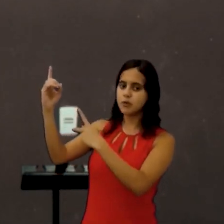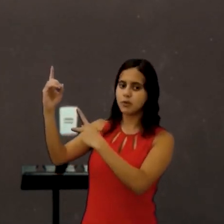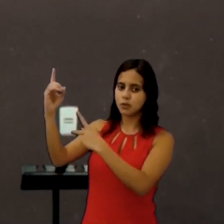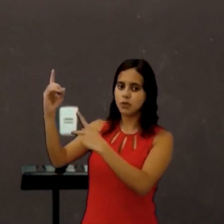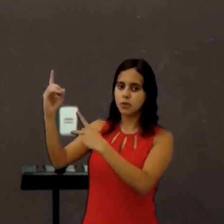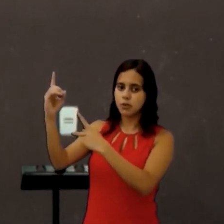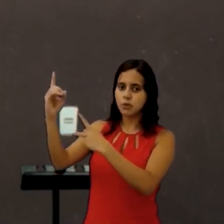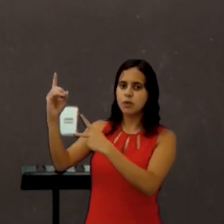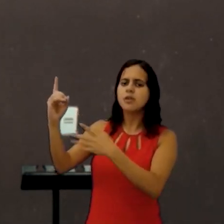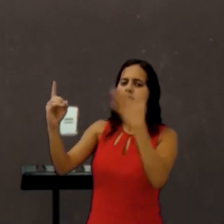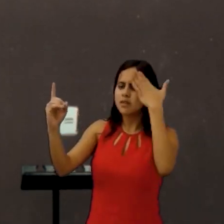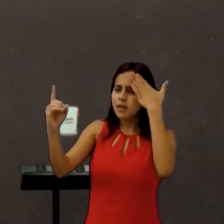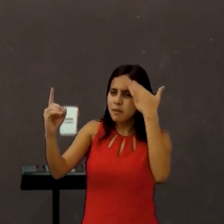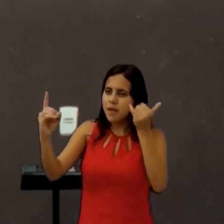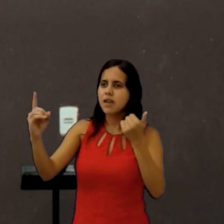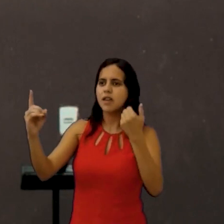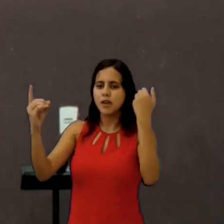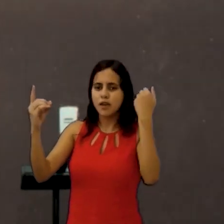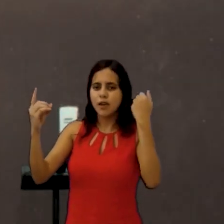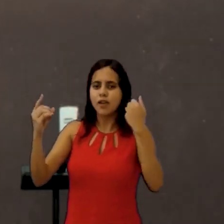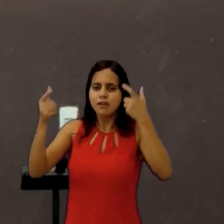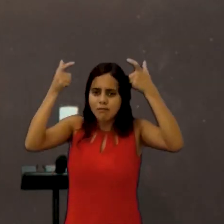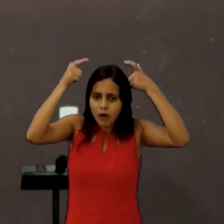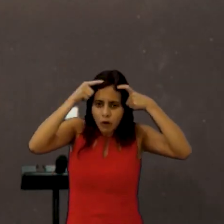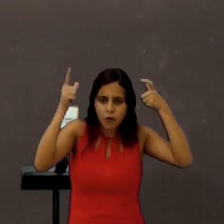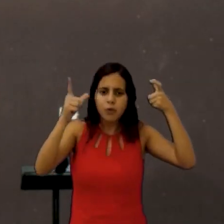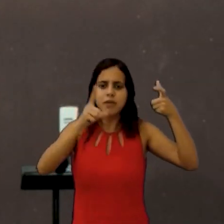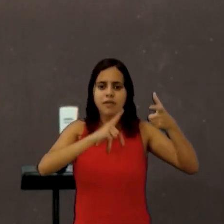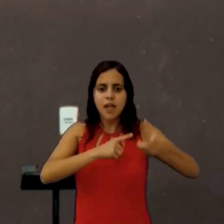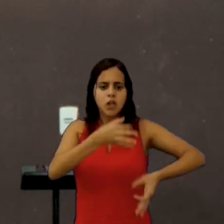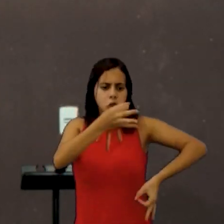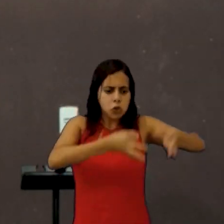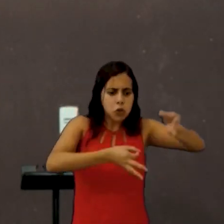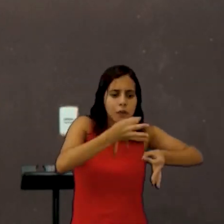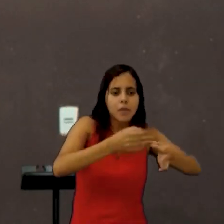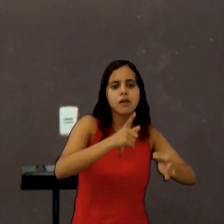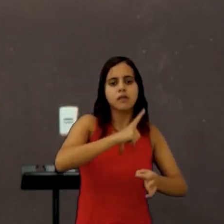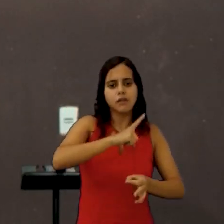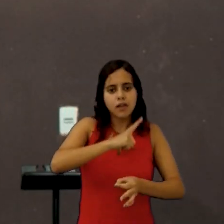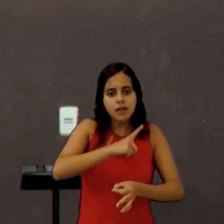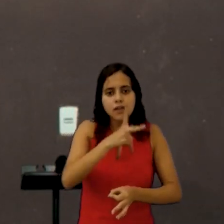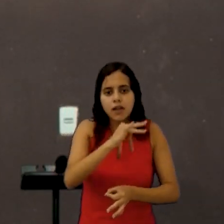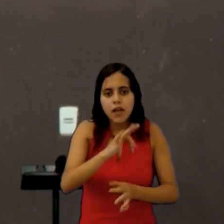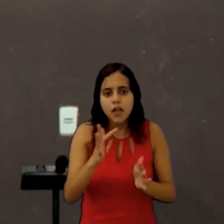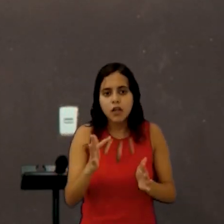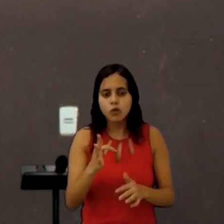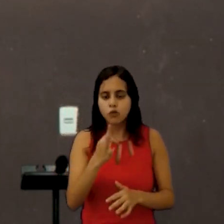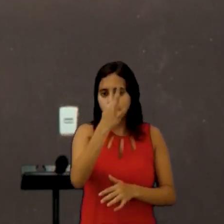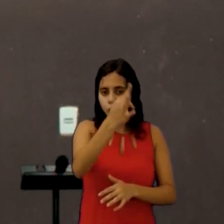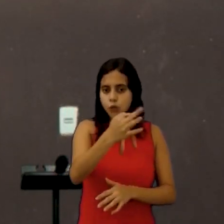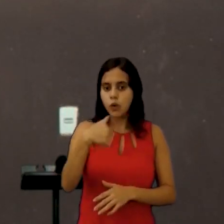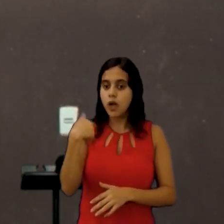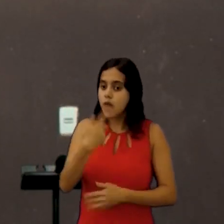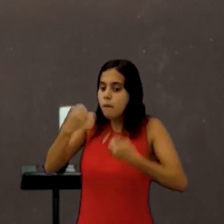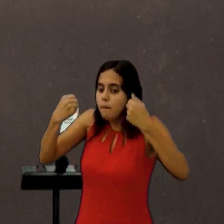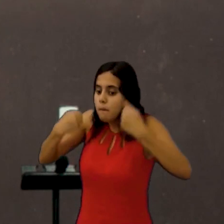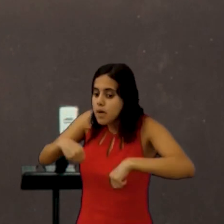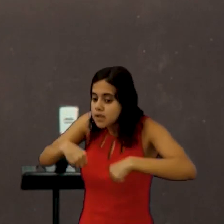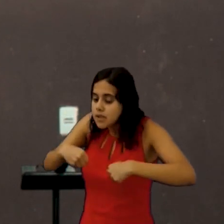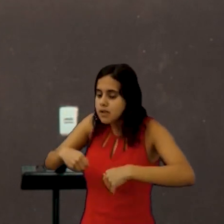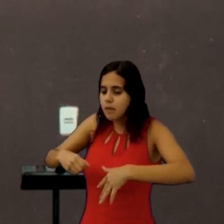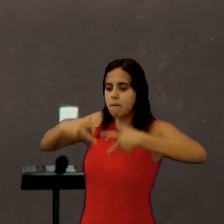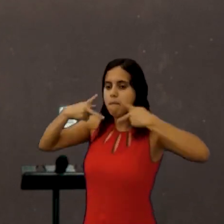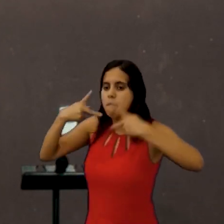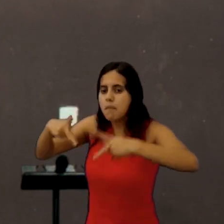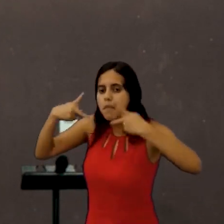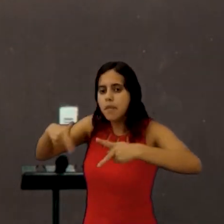galardoado, por saber que eu serei premiado e serei julgado pelo uso do que Ele me deu, eu agora procuro persuadir as